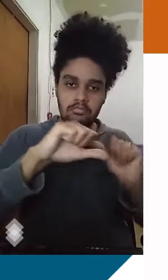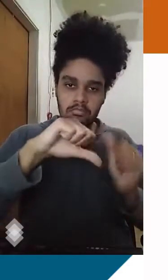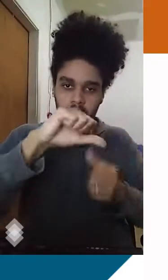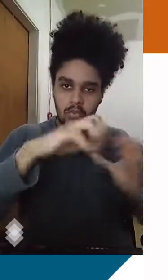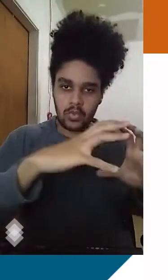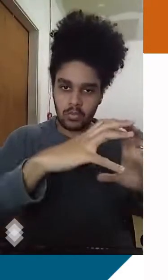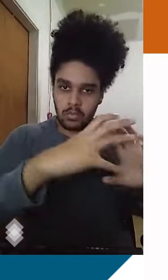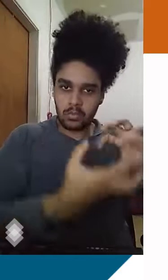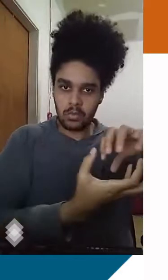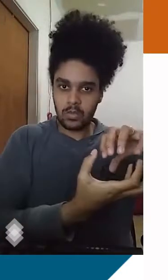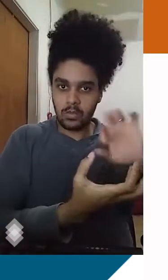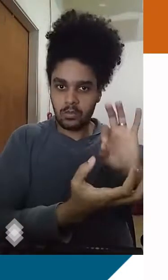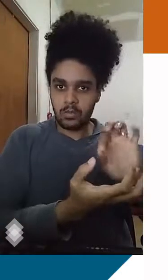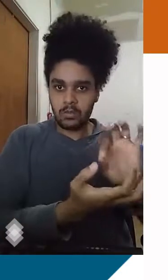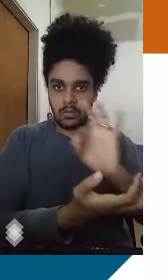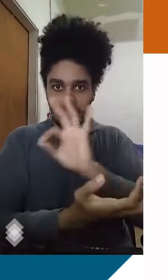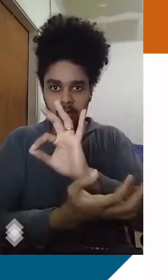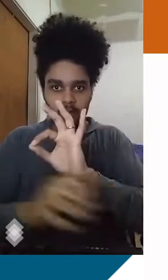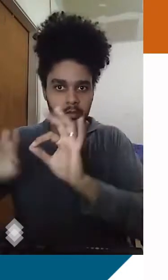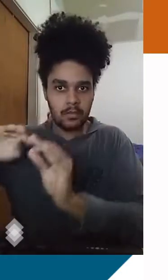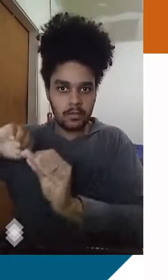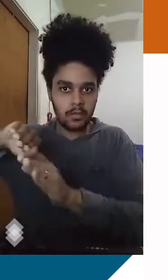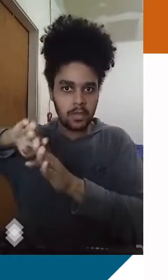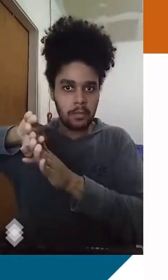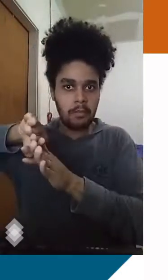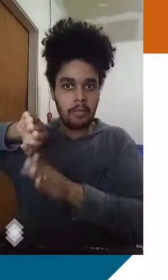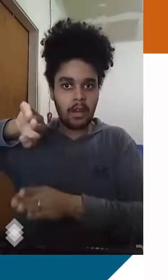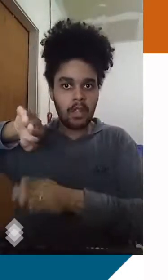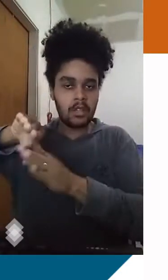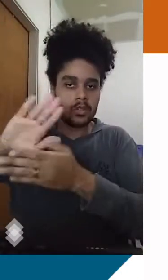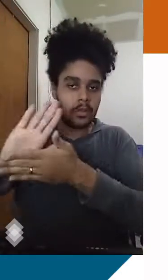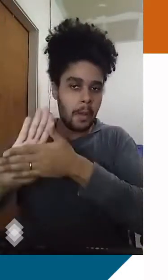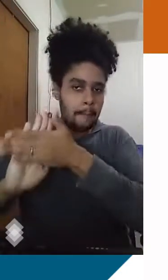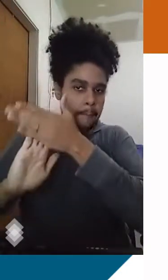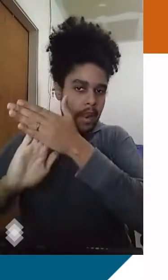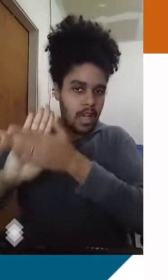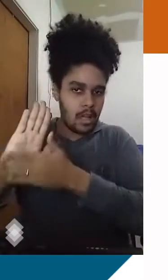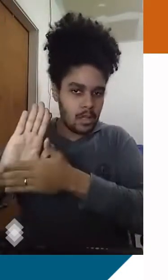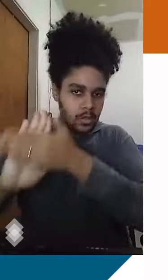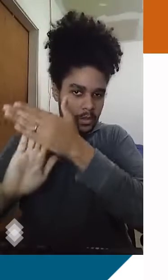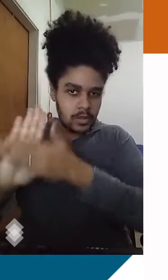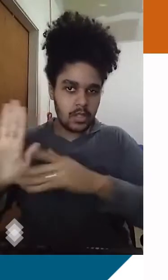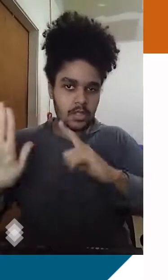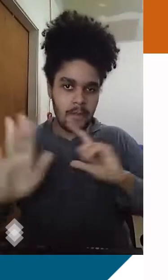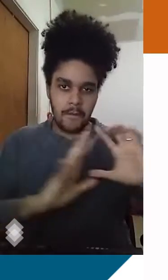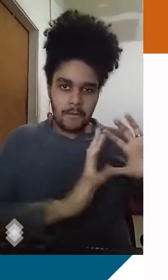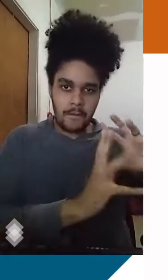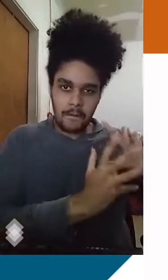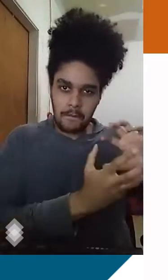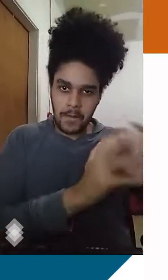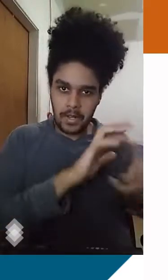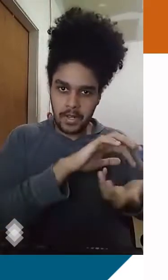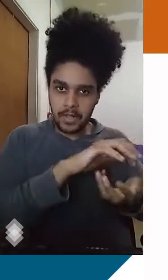gente transforma essa superfície num formato plano, né? A gente tem esse formato da superfície da